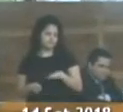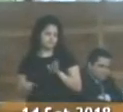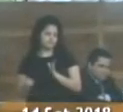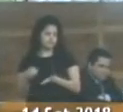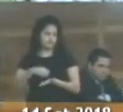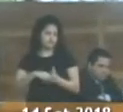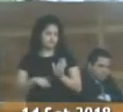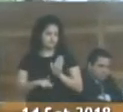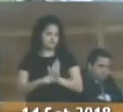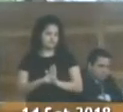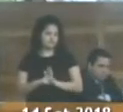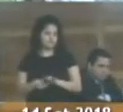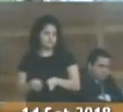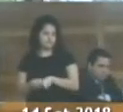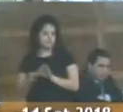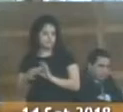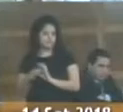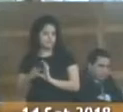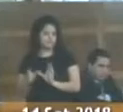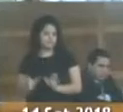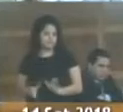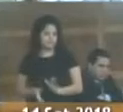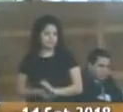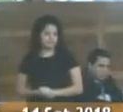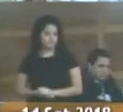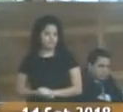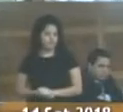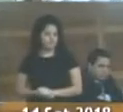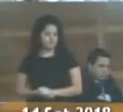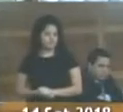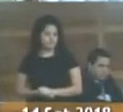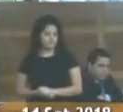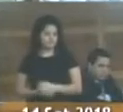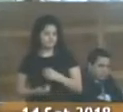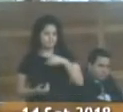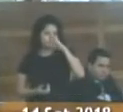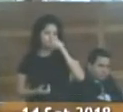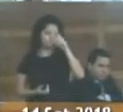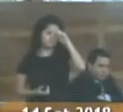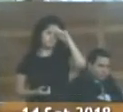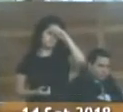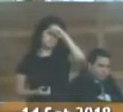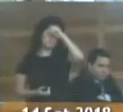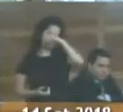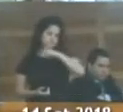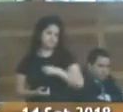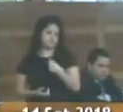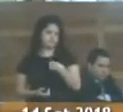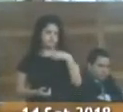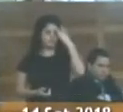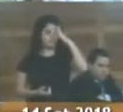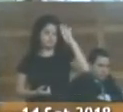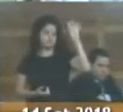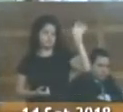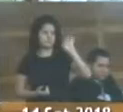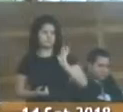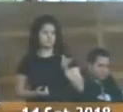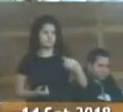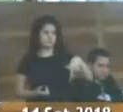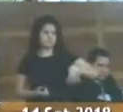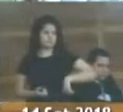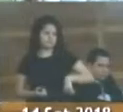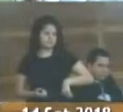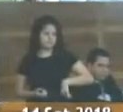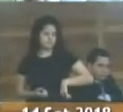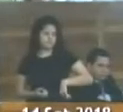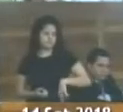e deveria estar aberto e disponível. Tem sido muito difícil e imagino que já tenha sofrido cada